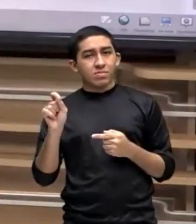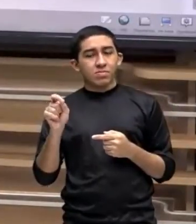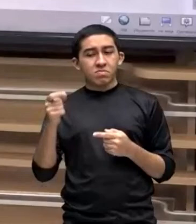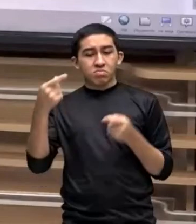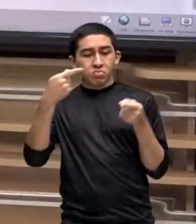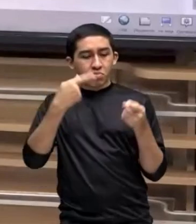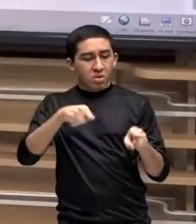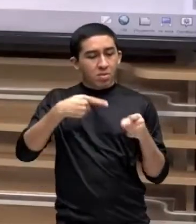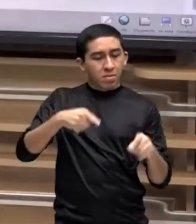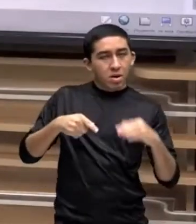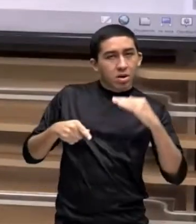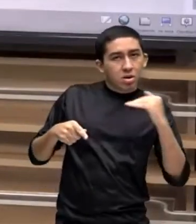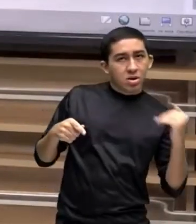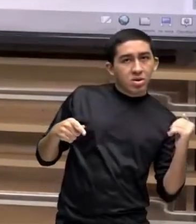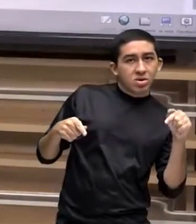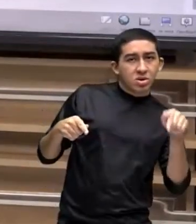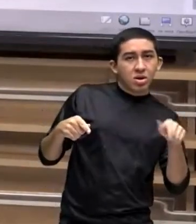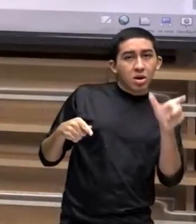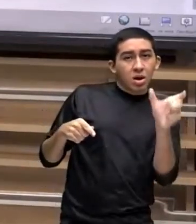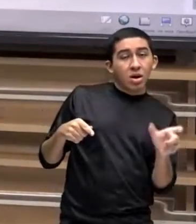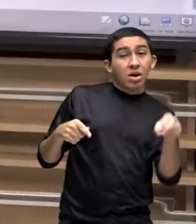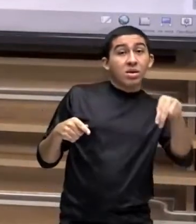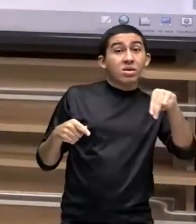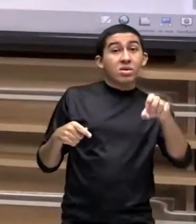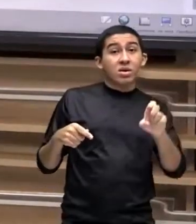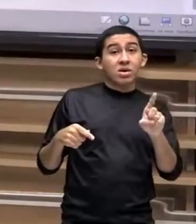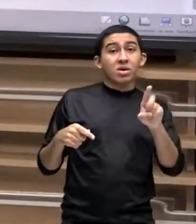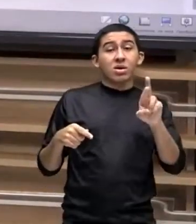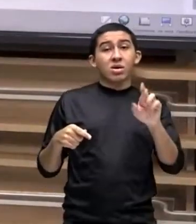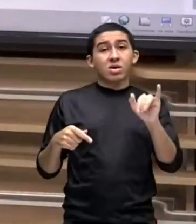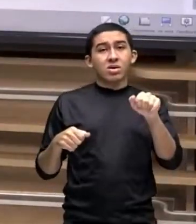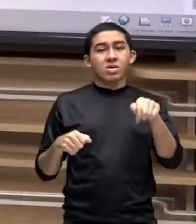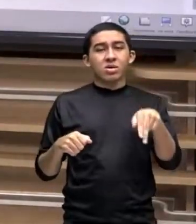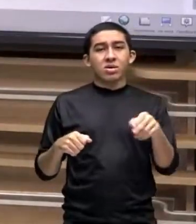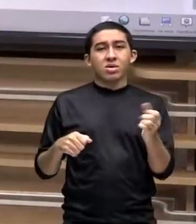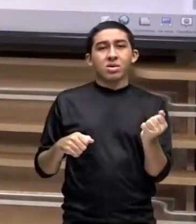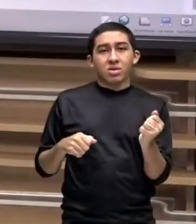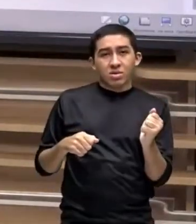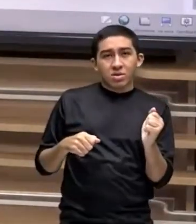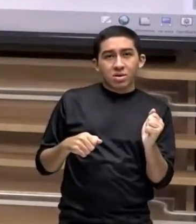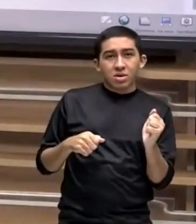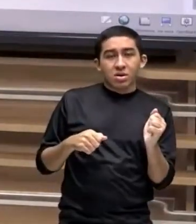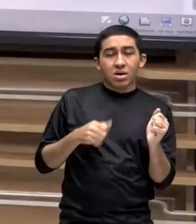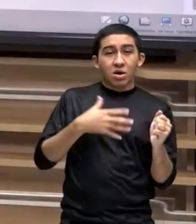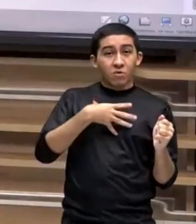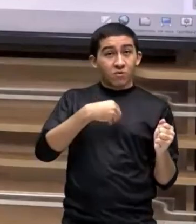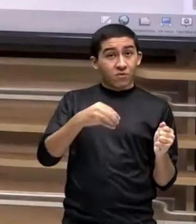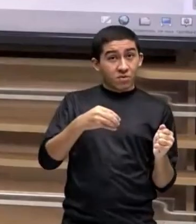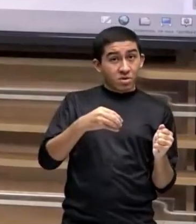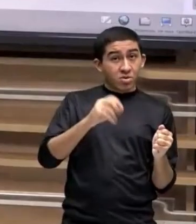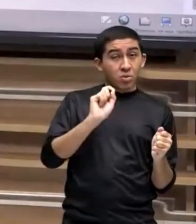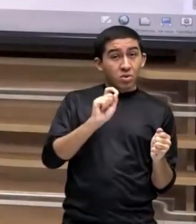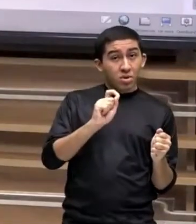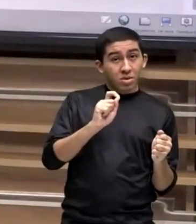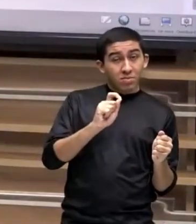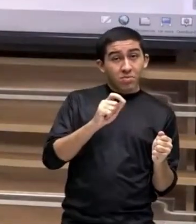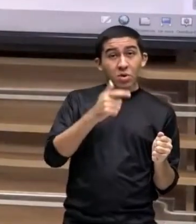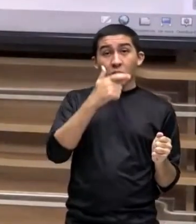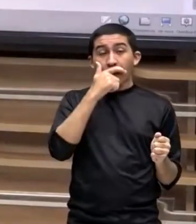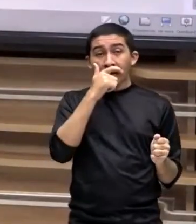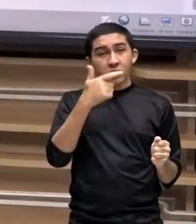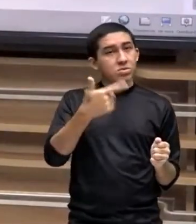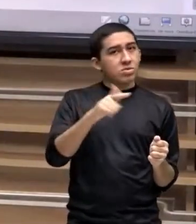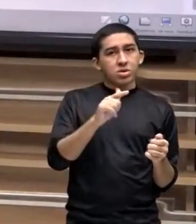Essa criança é, na verdade, a Negrinha, que é uma filha órfã de ex-escravos. Então, tudo isso é informação